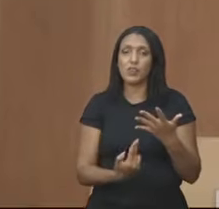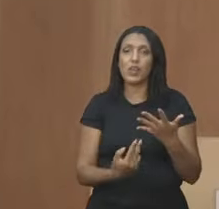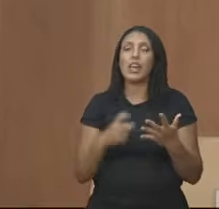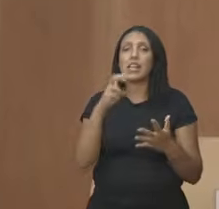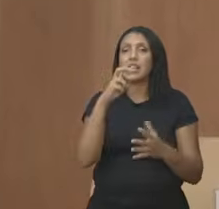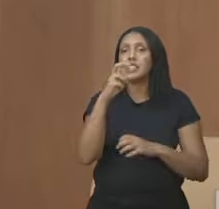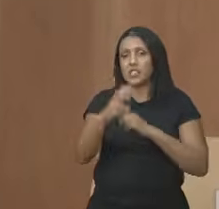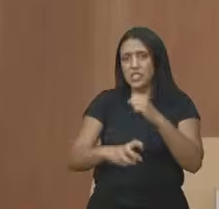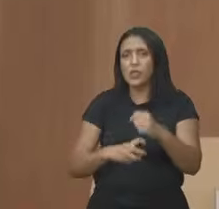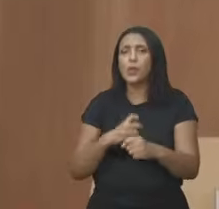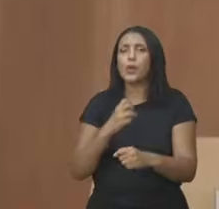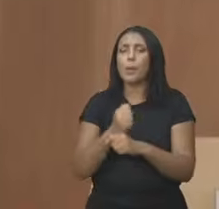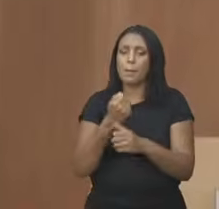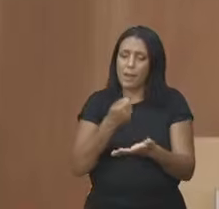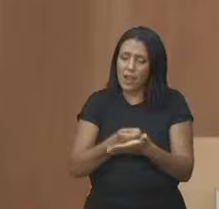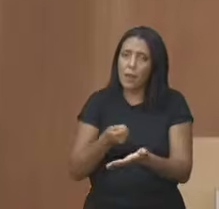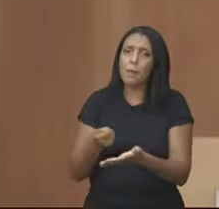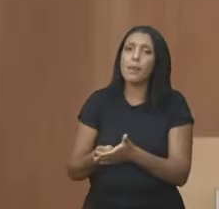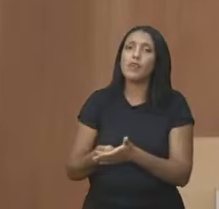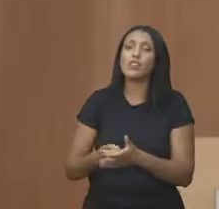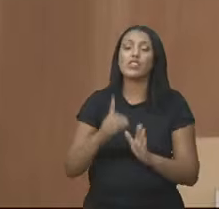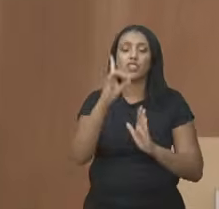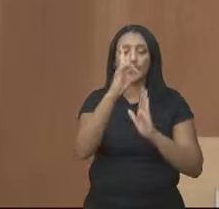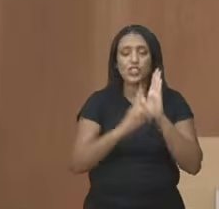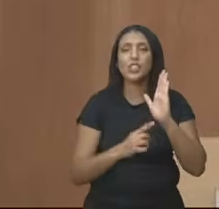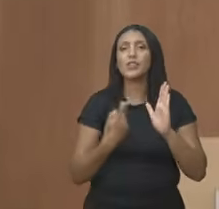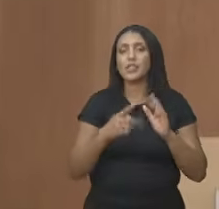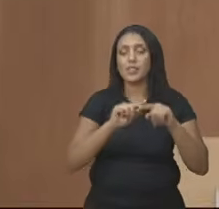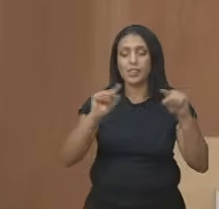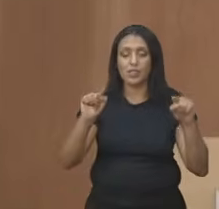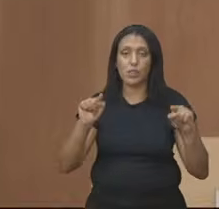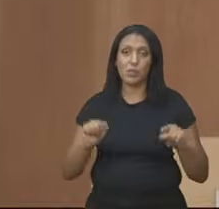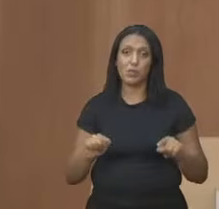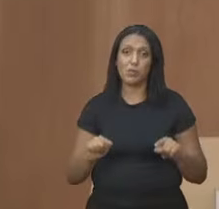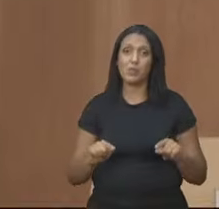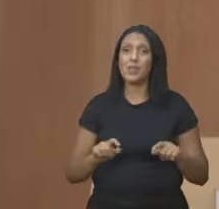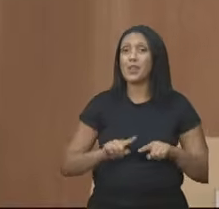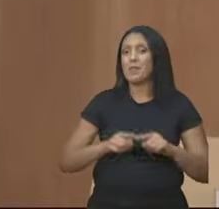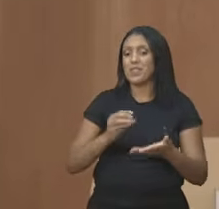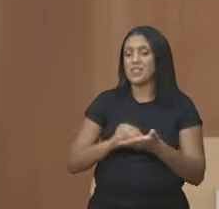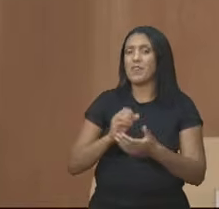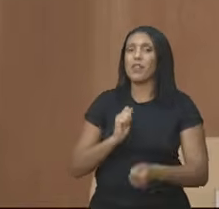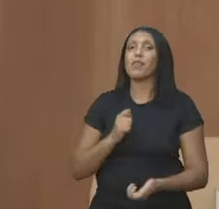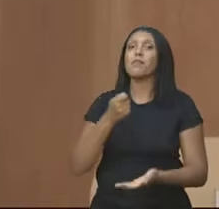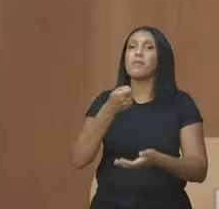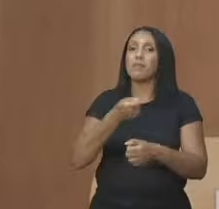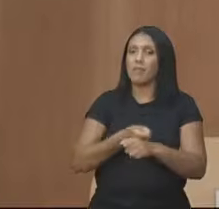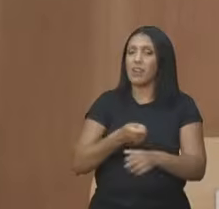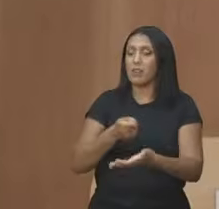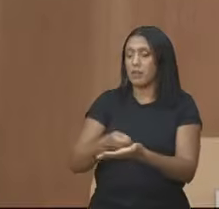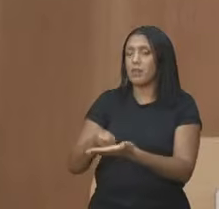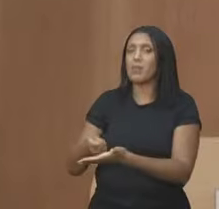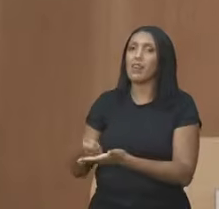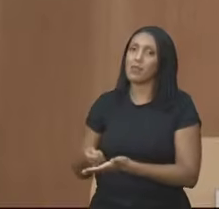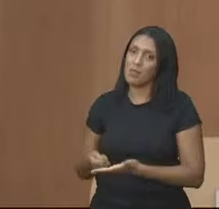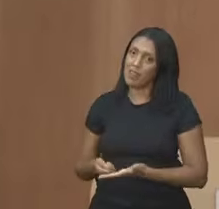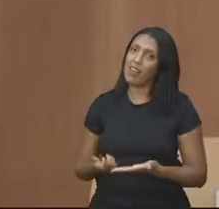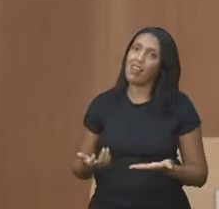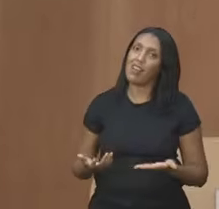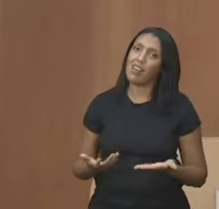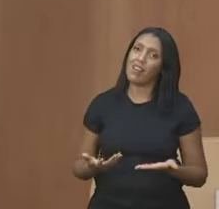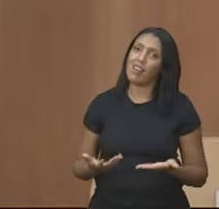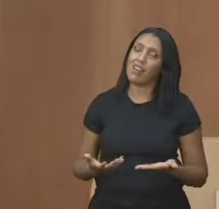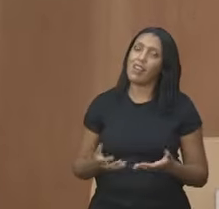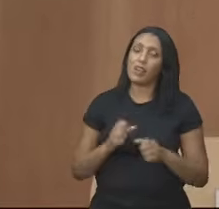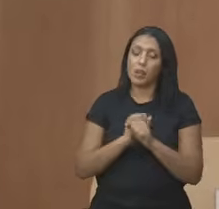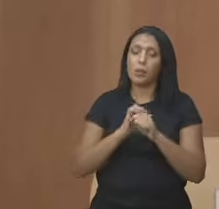anuênio, direitos que são previstos na legislação e que os servidores públicos em todo o Brasil não receberam durante o